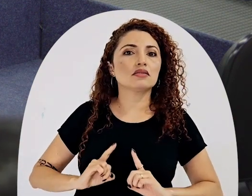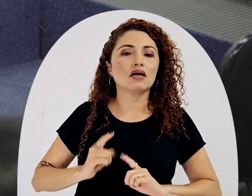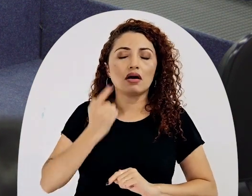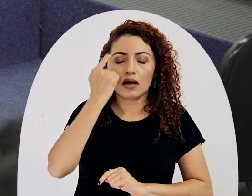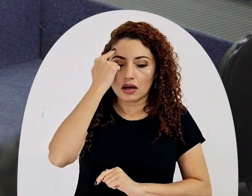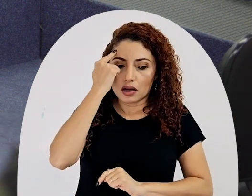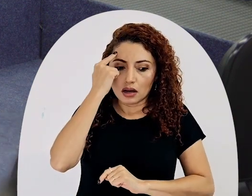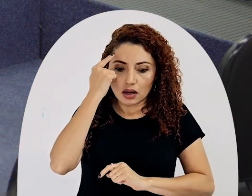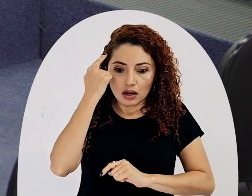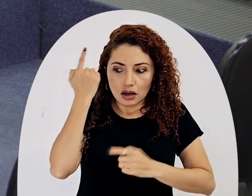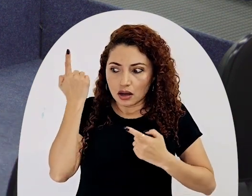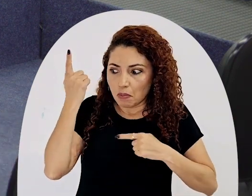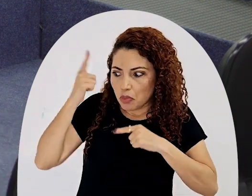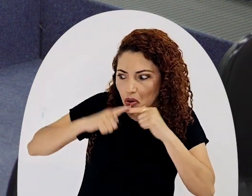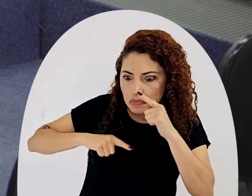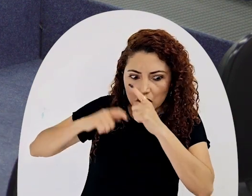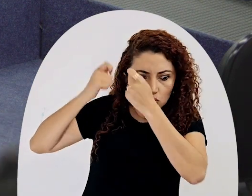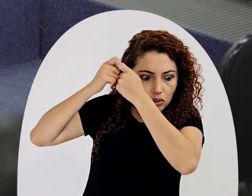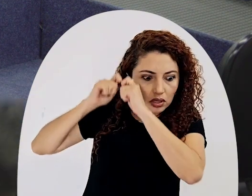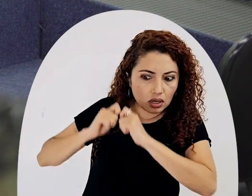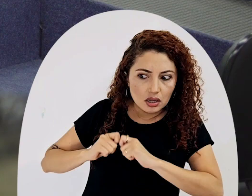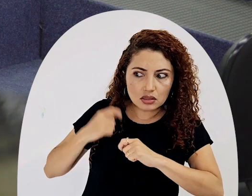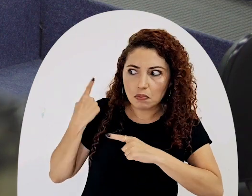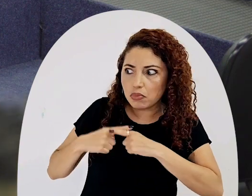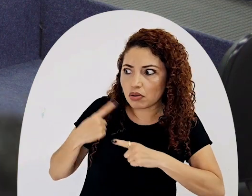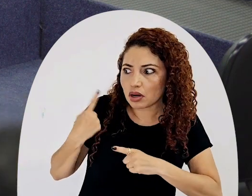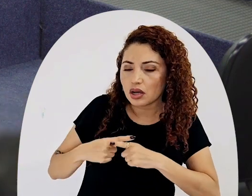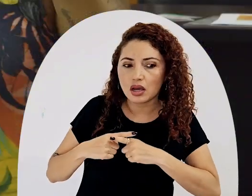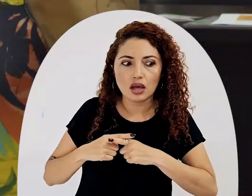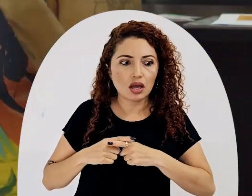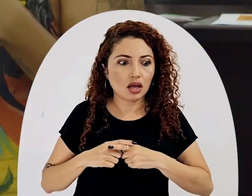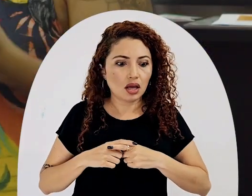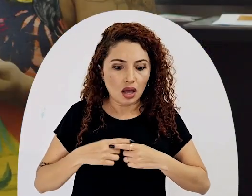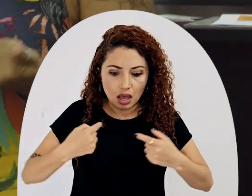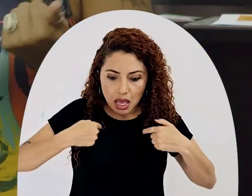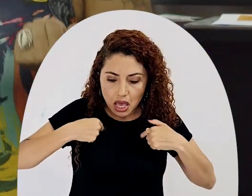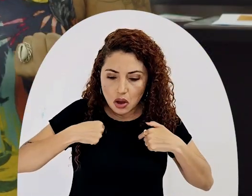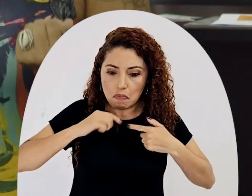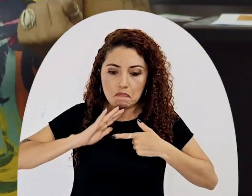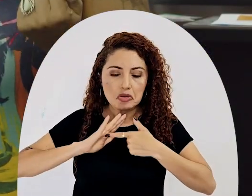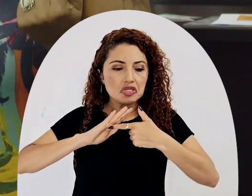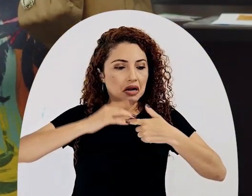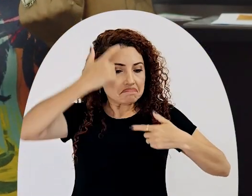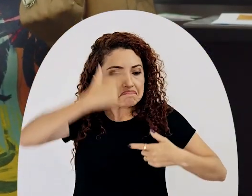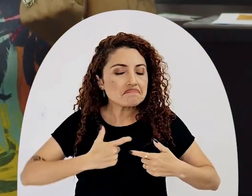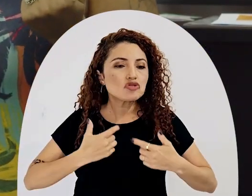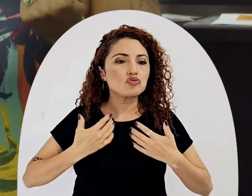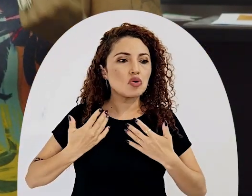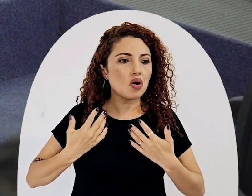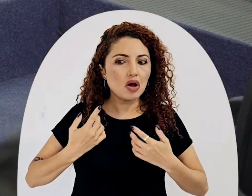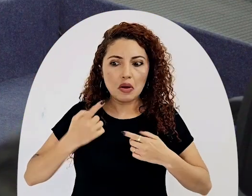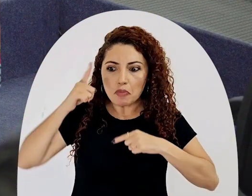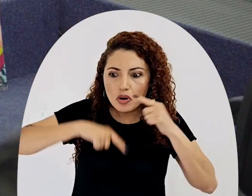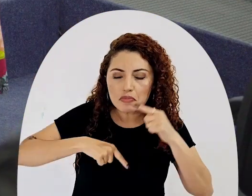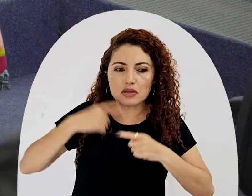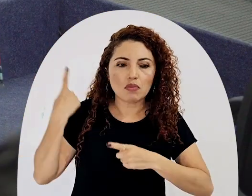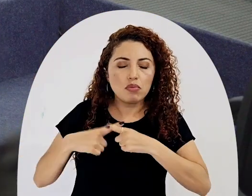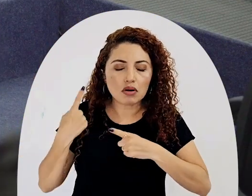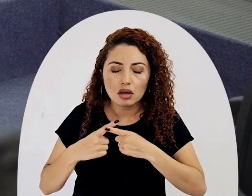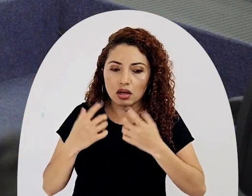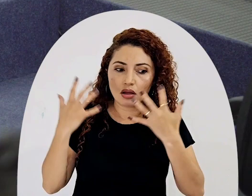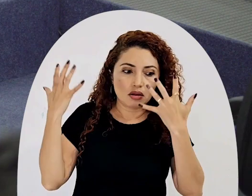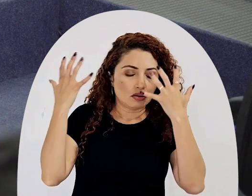poxa, por que eu não posso usar as minhas tranças? Por que eu não posso ser quem eu sou, me expressar da forma que eu quero? E quando eu digo que as